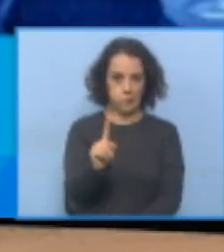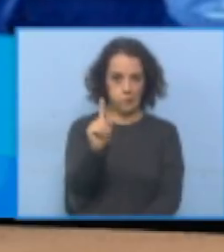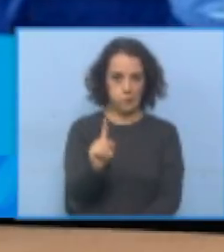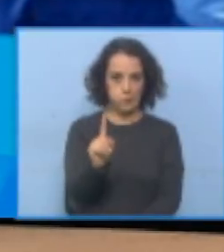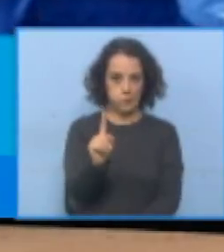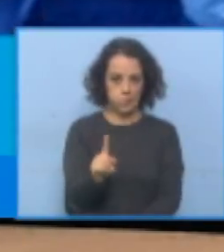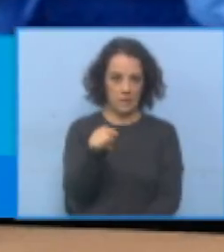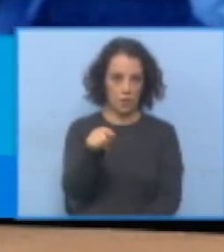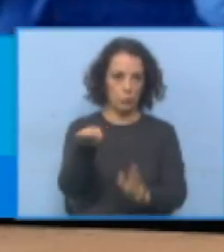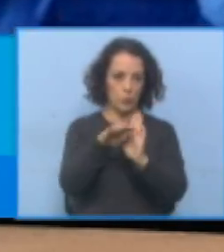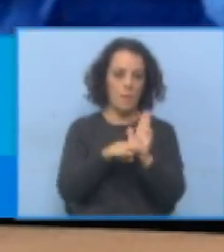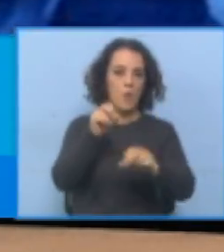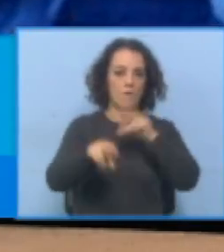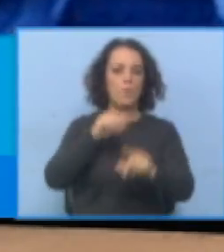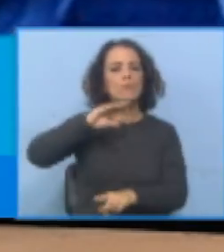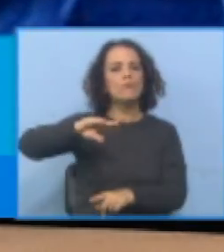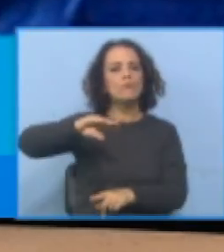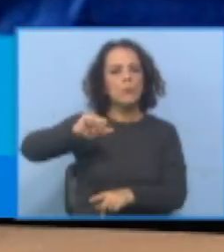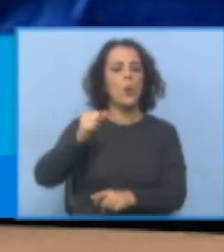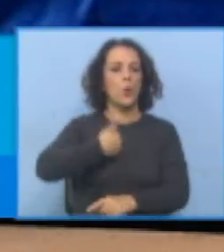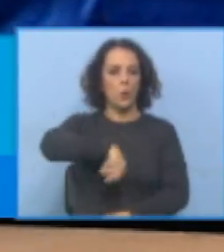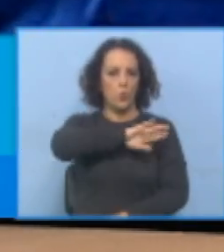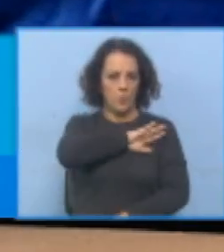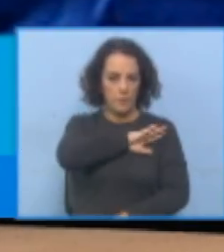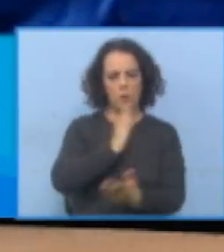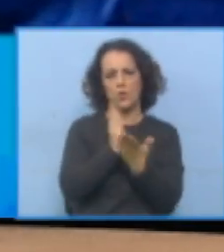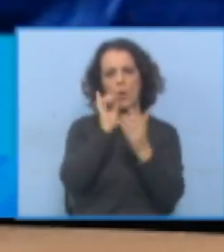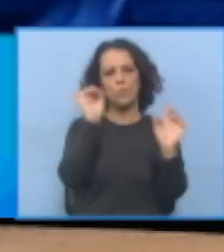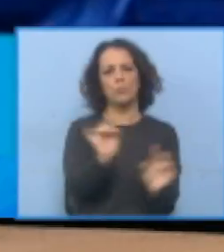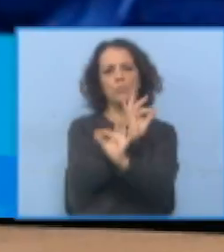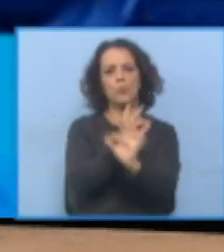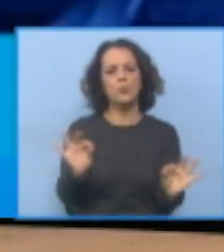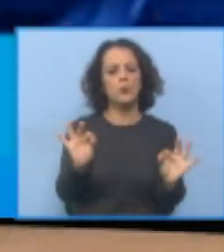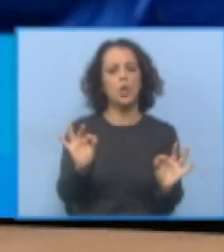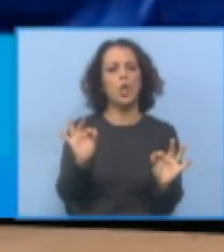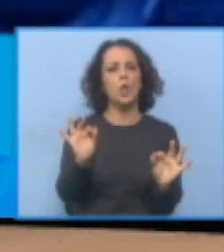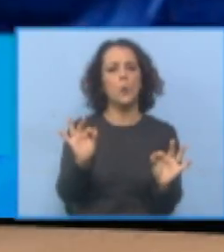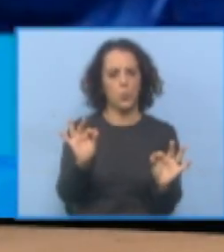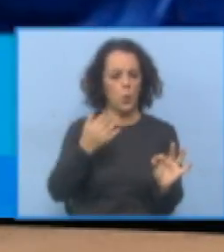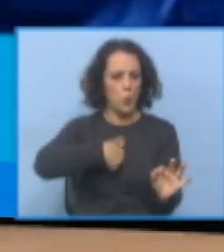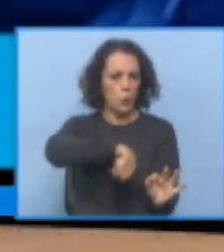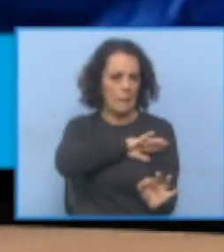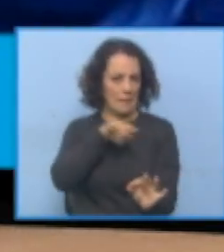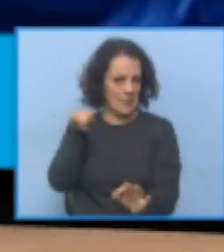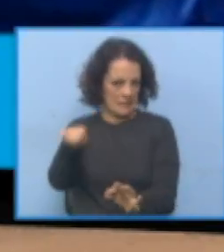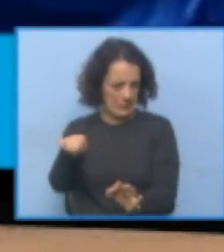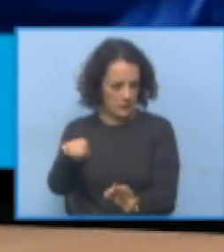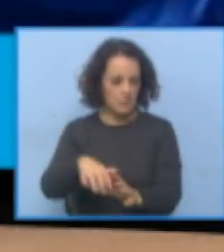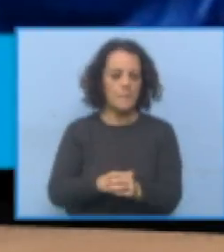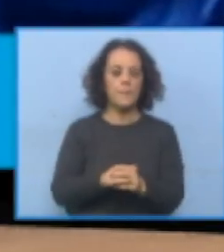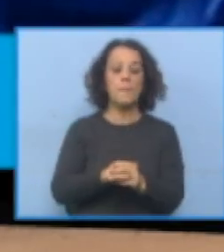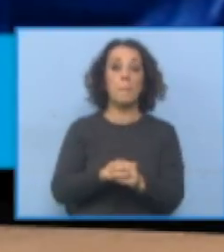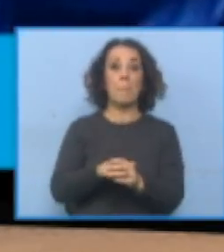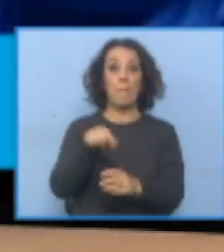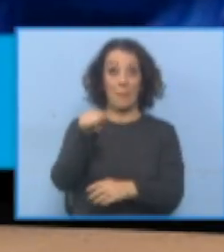de Inovar, que foi em Coimbra, no Conservatório Nacional, lá em Coimbra, e de música, e de facto foi um